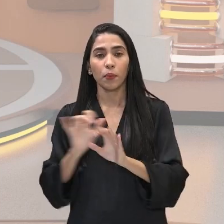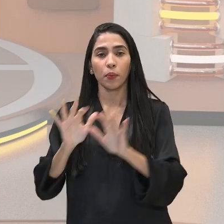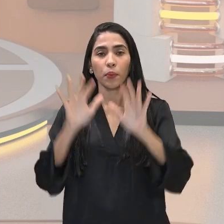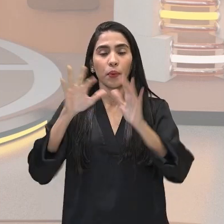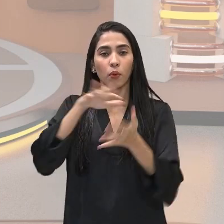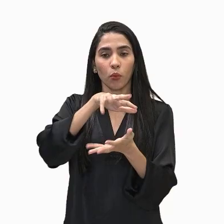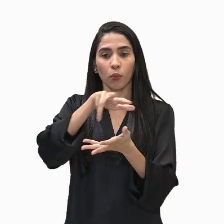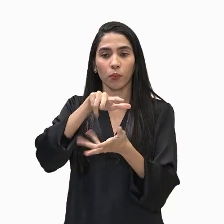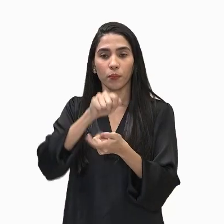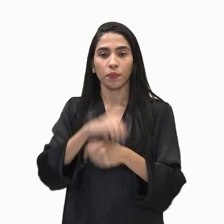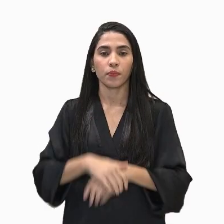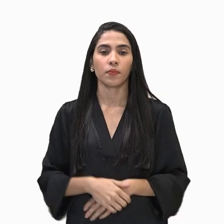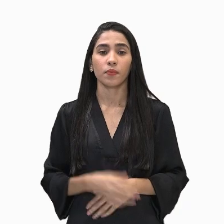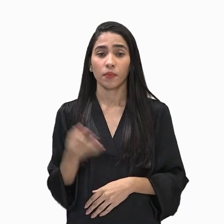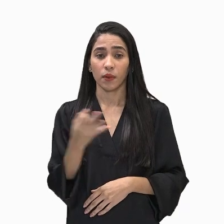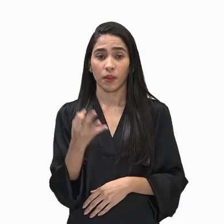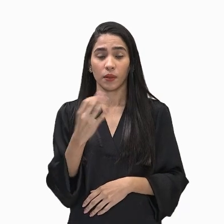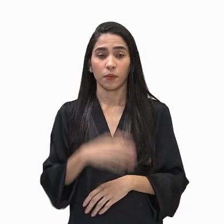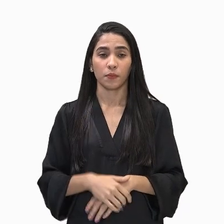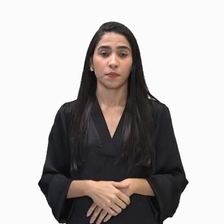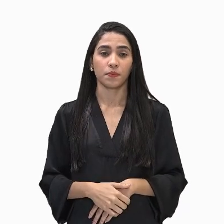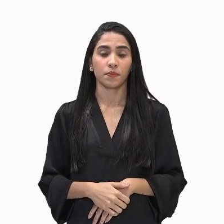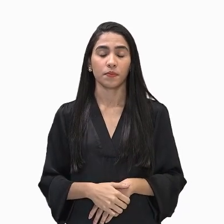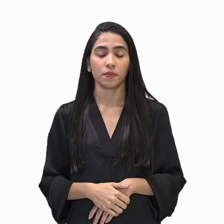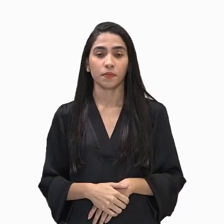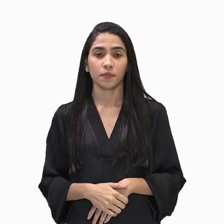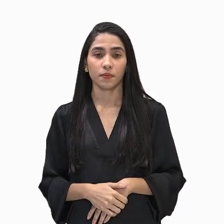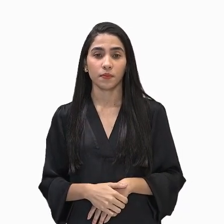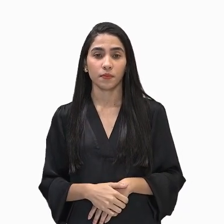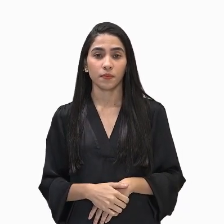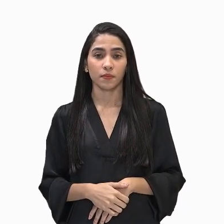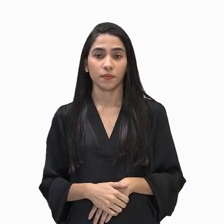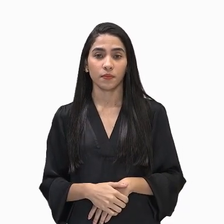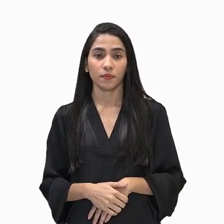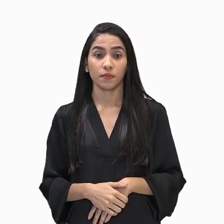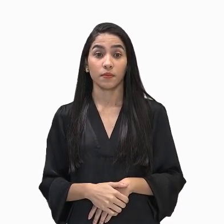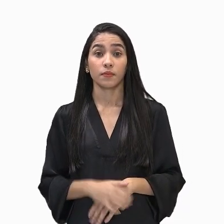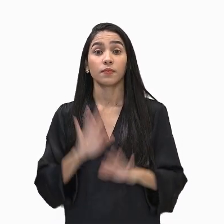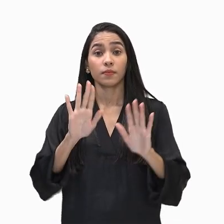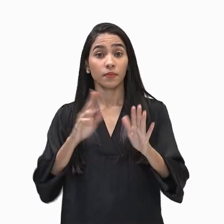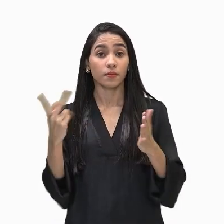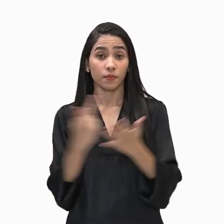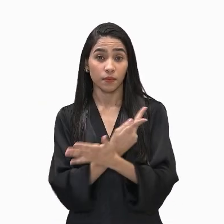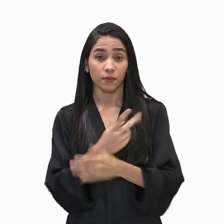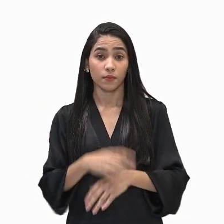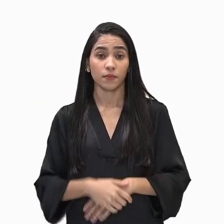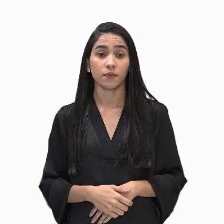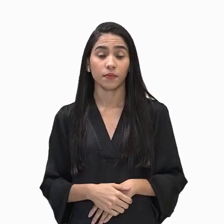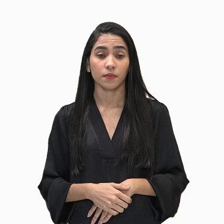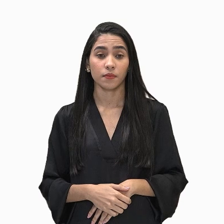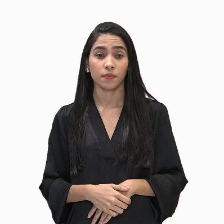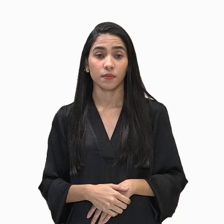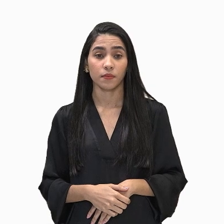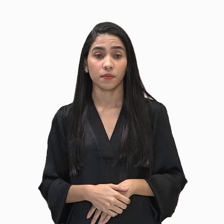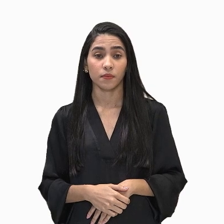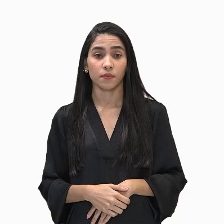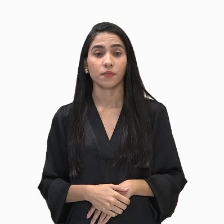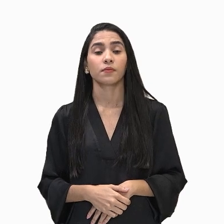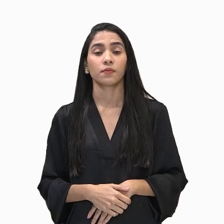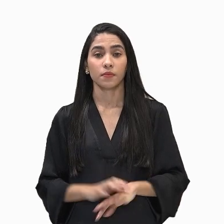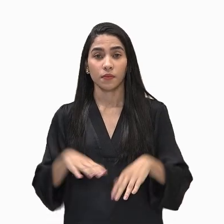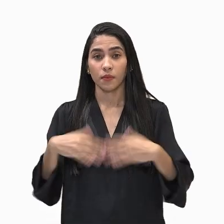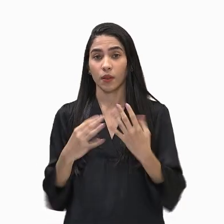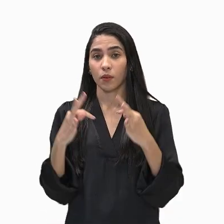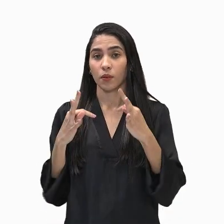como um todo. Perfeito, então? Muito bem. O que acontece aí? Acontece que, diante